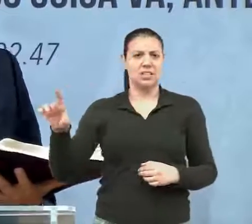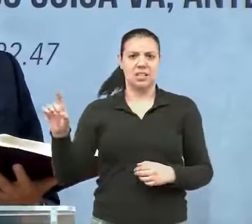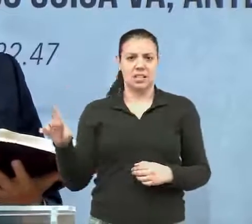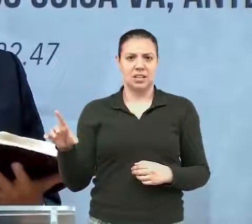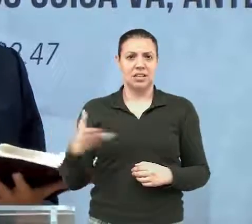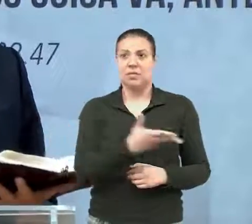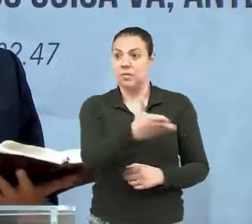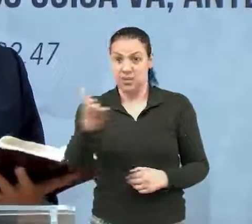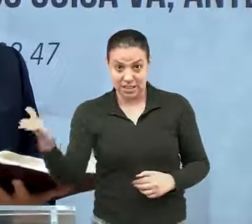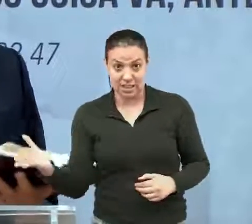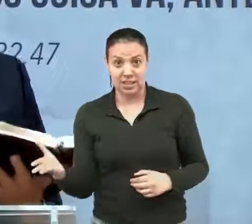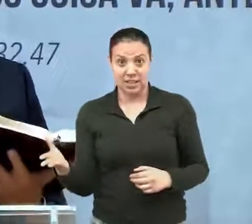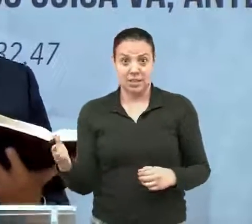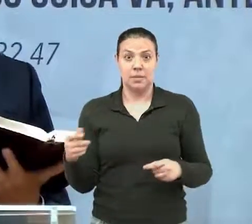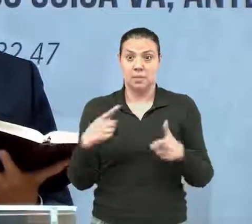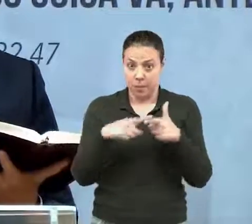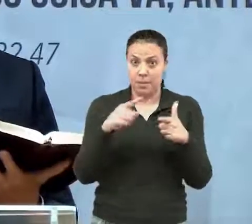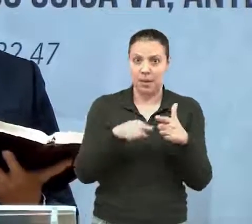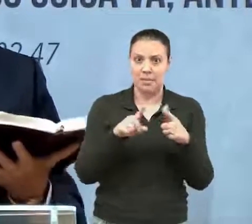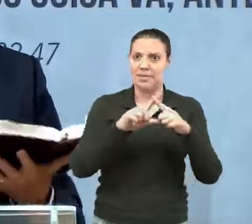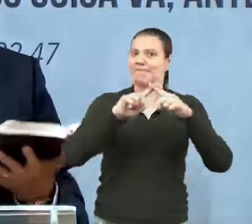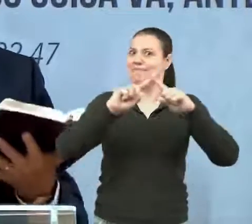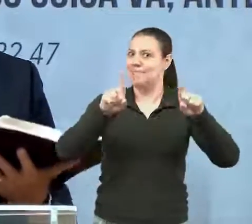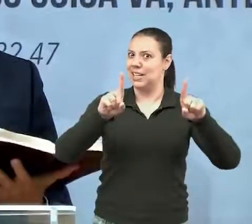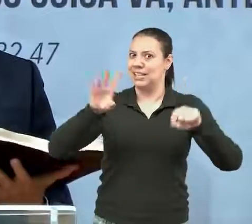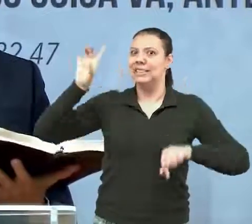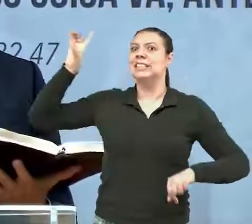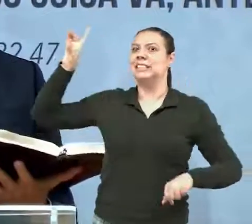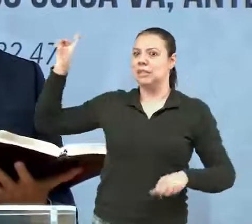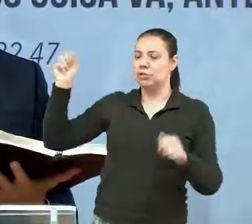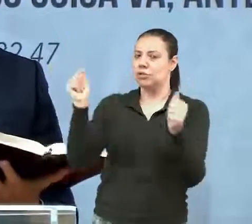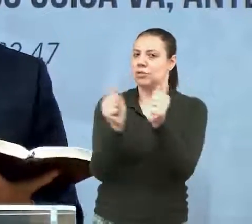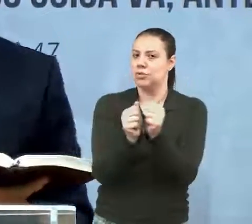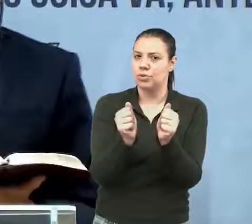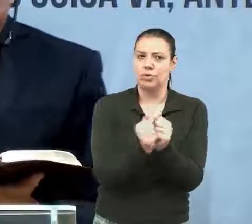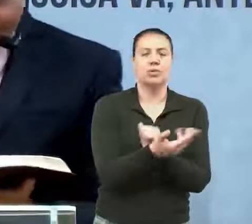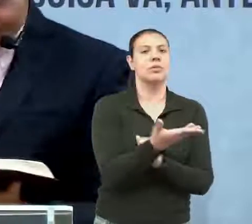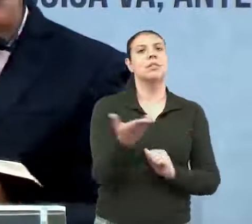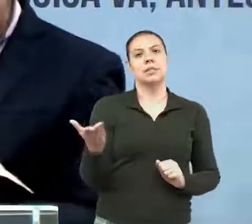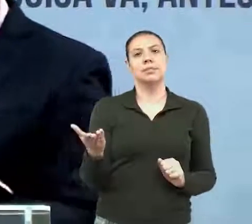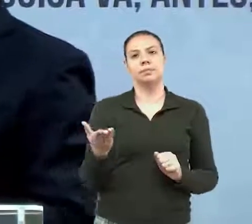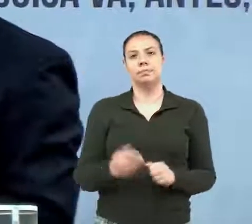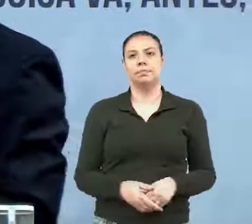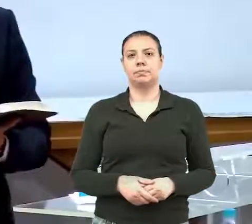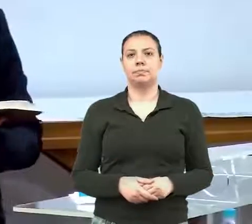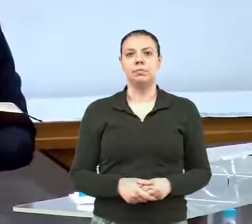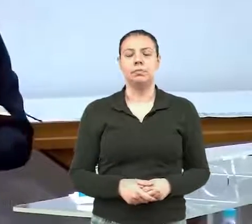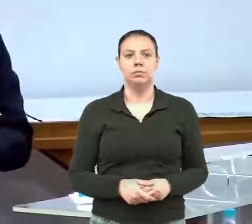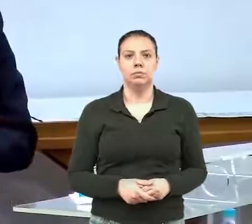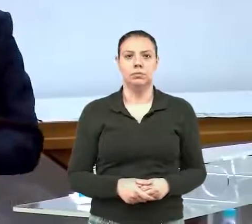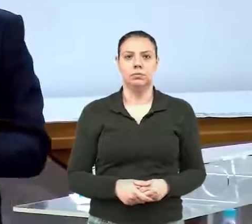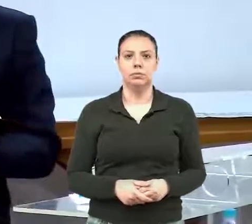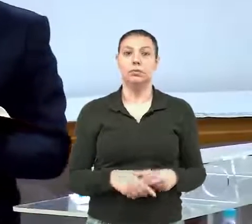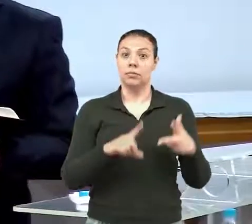águas revoltas, mas Deus está com você, esta é a promessa. Segundo,